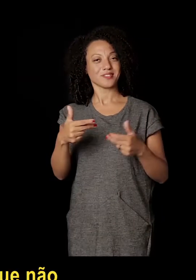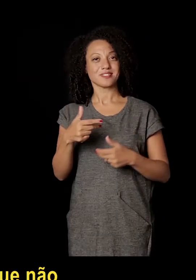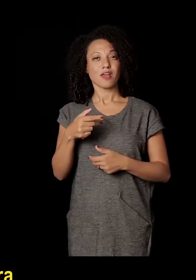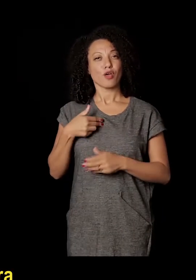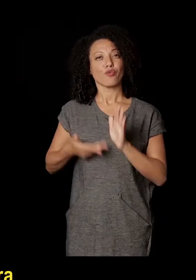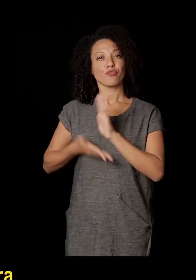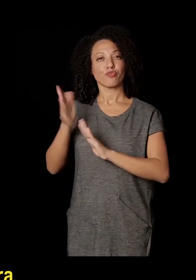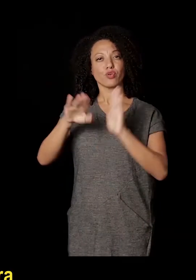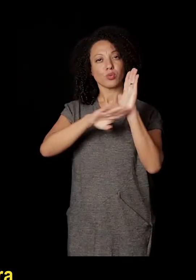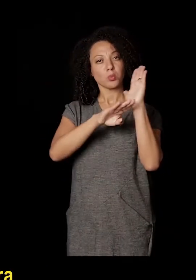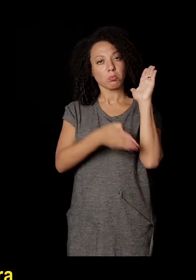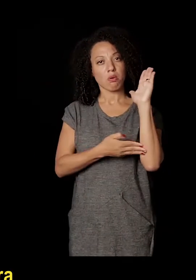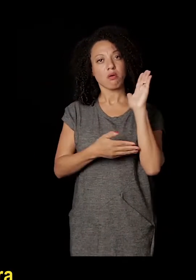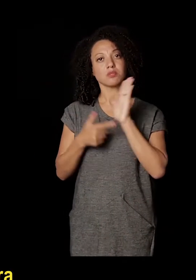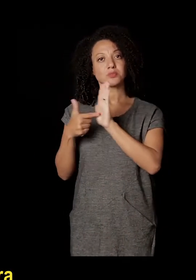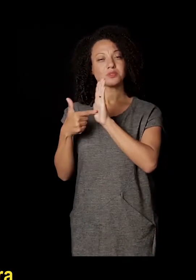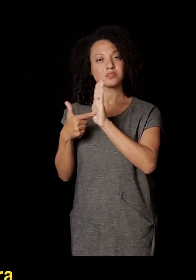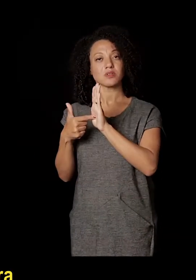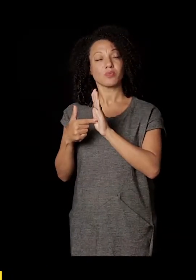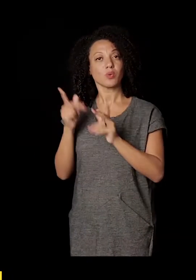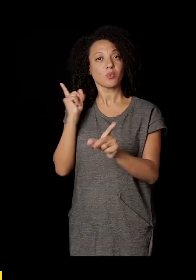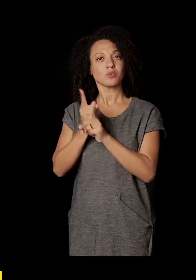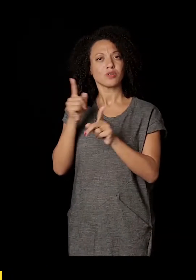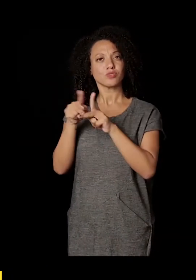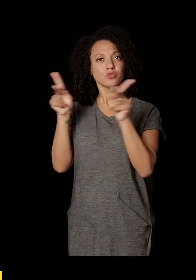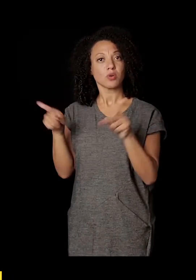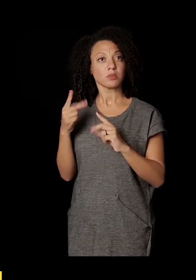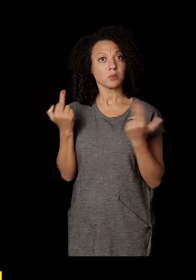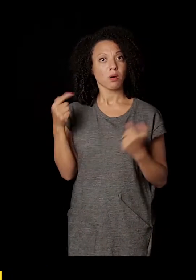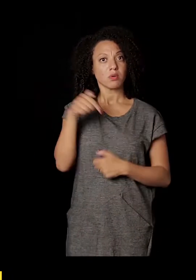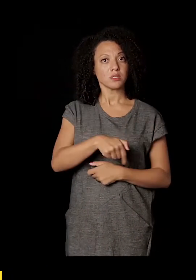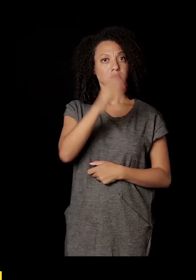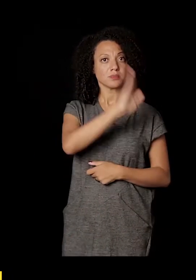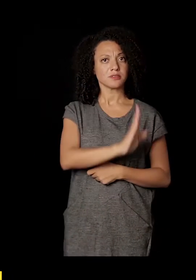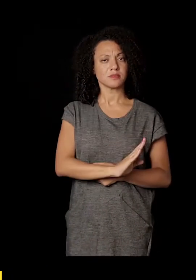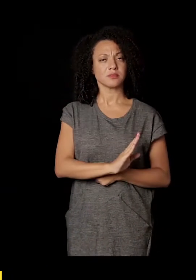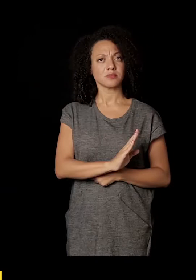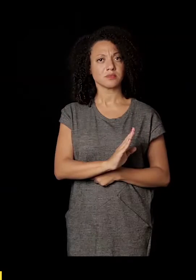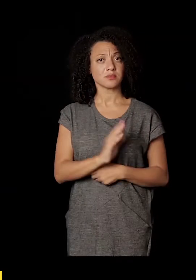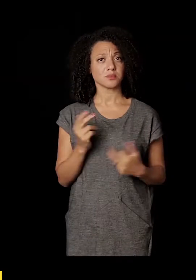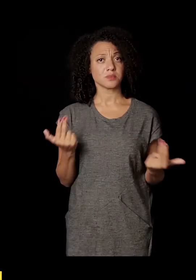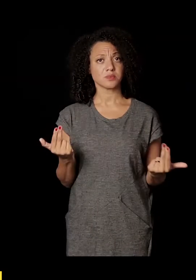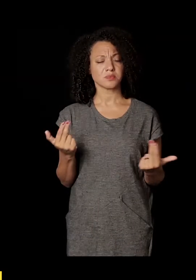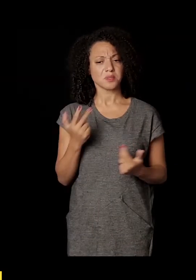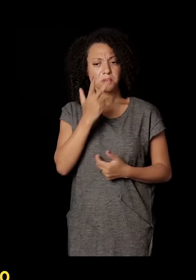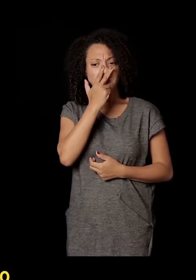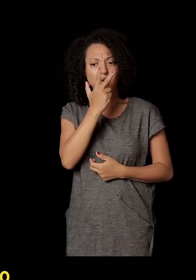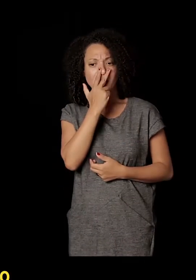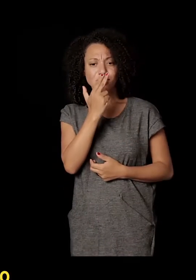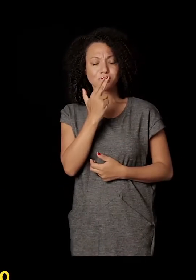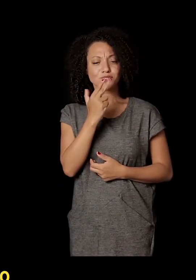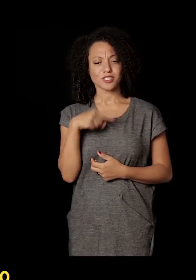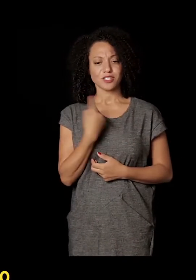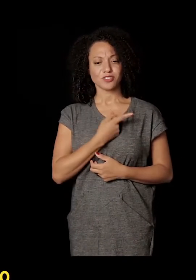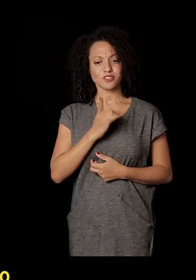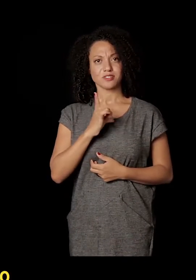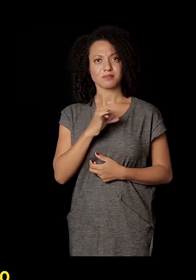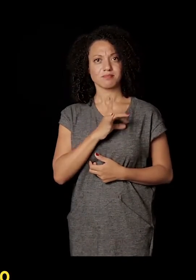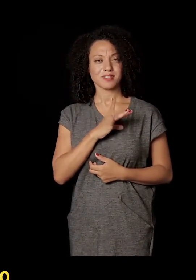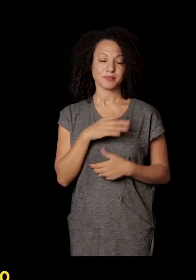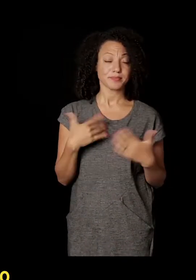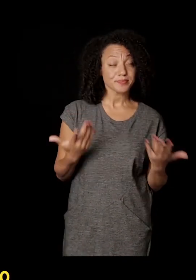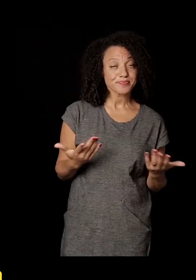estive em Dubai agora levando uma exposição, encontrei um shopping center igualzinho a esse. Eu acho que é um pouco do medo que nos